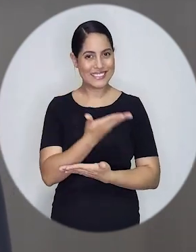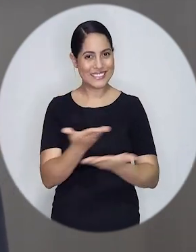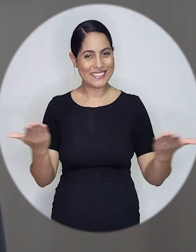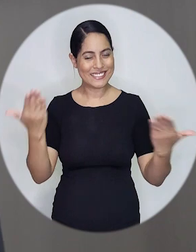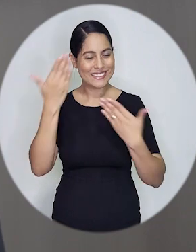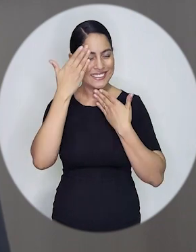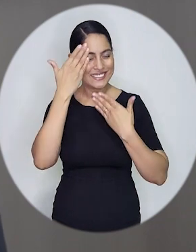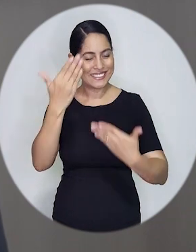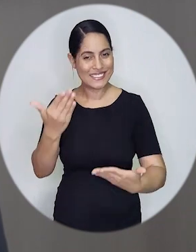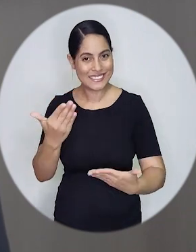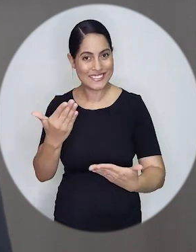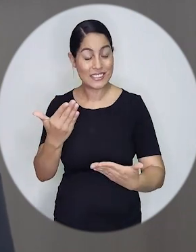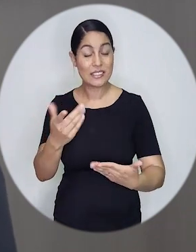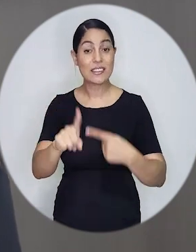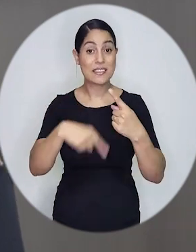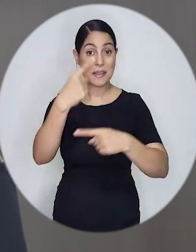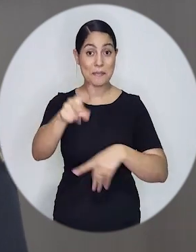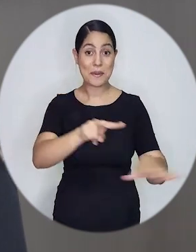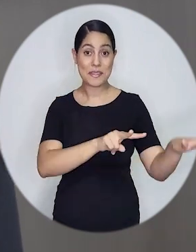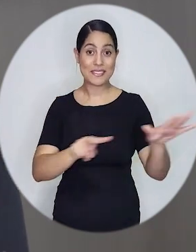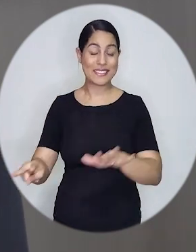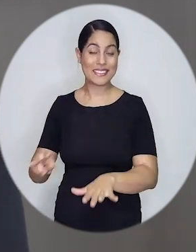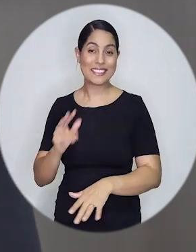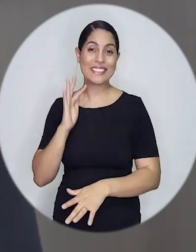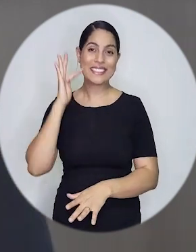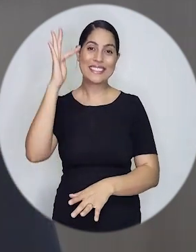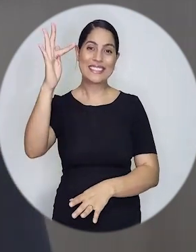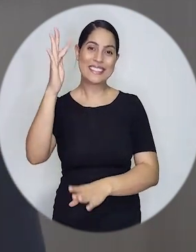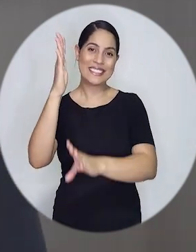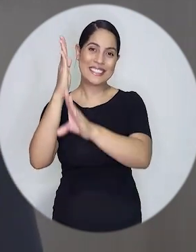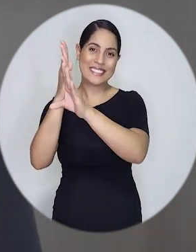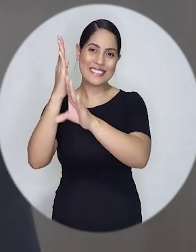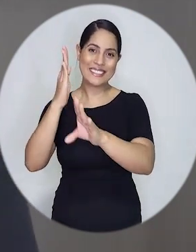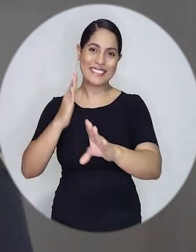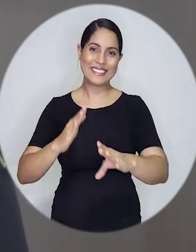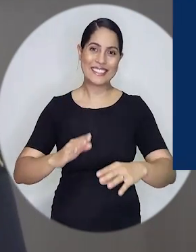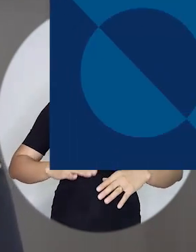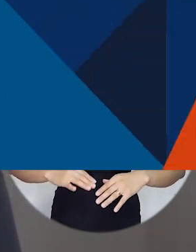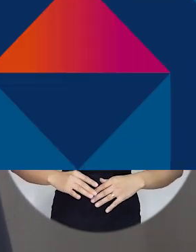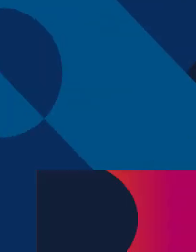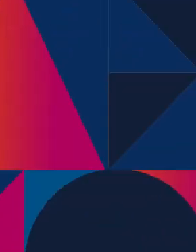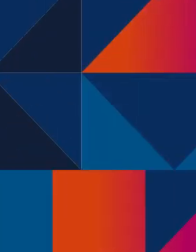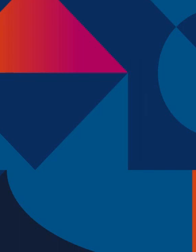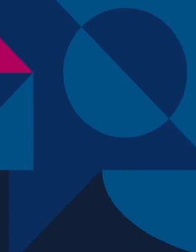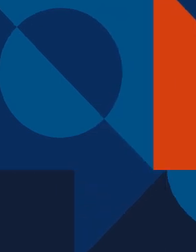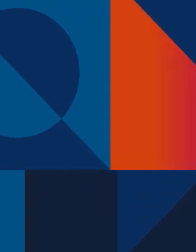Eu sou Mariana Xavier e agradeço pela sua companhia. Eu te espero na próxima semana. Até lá!